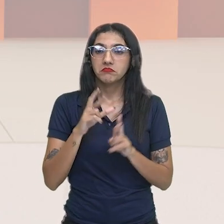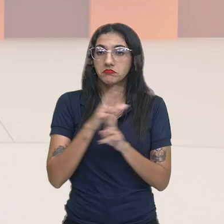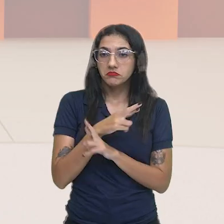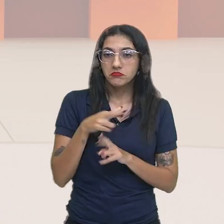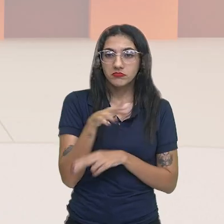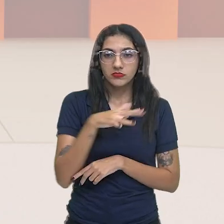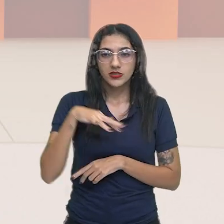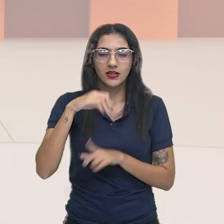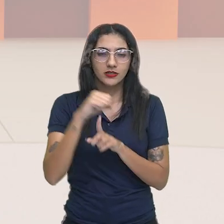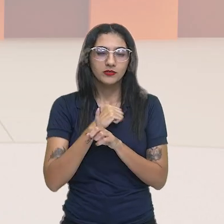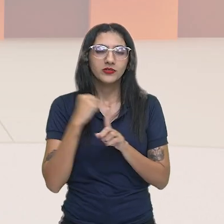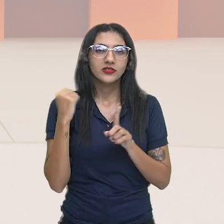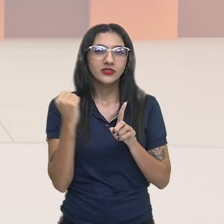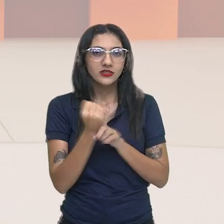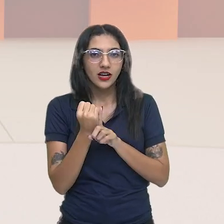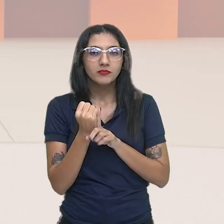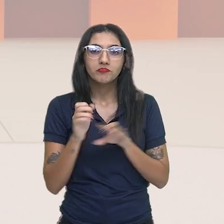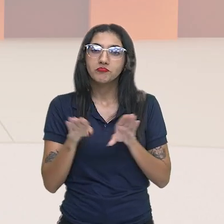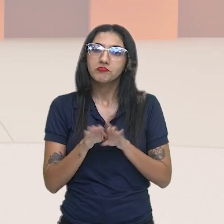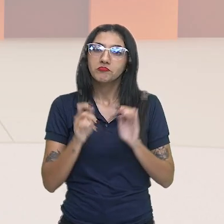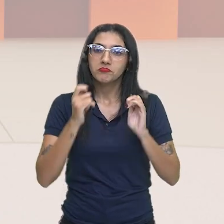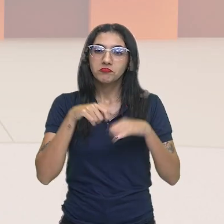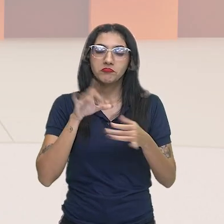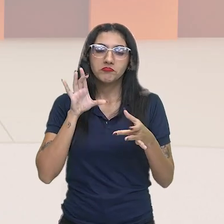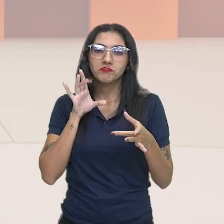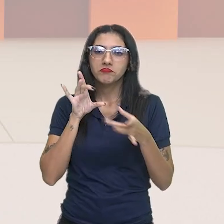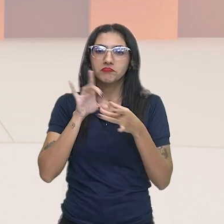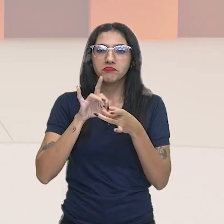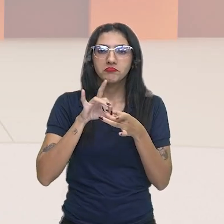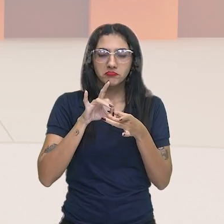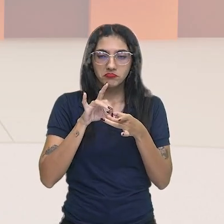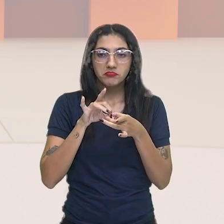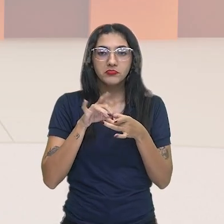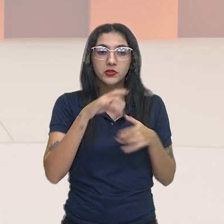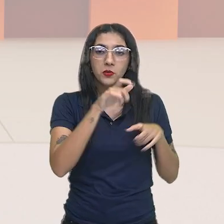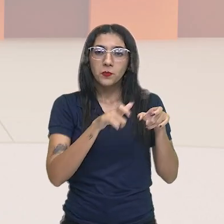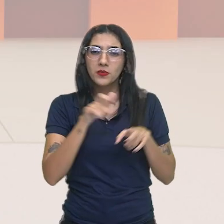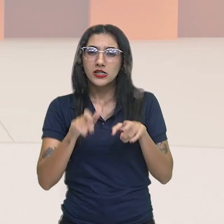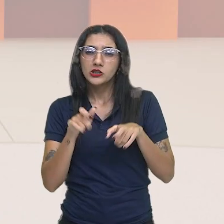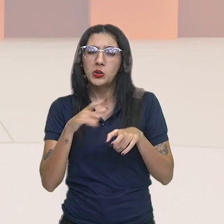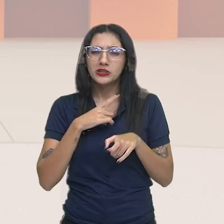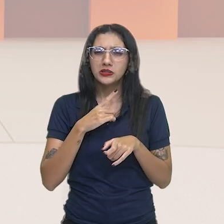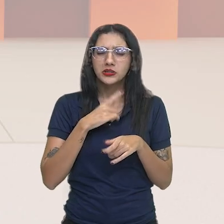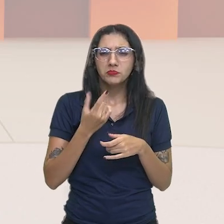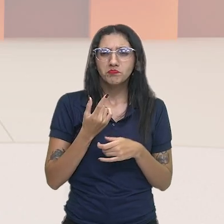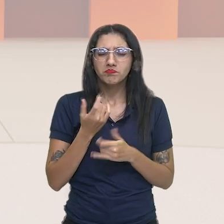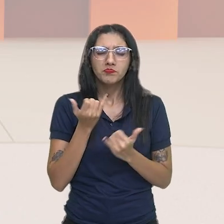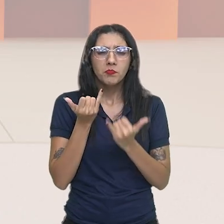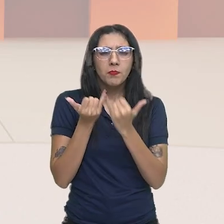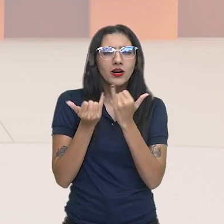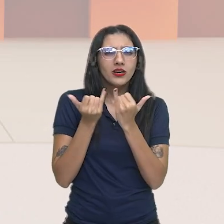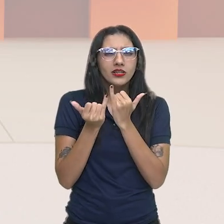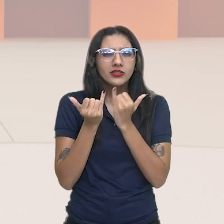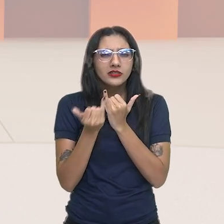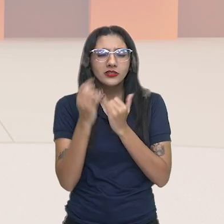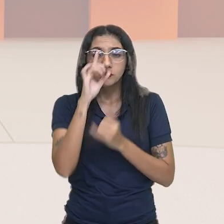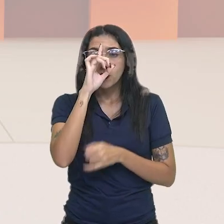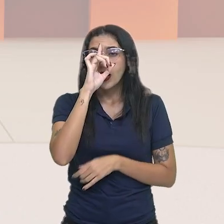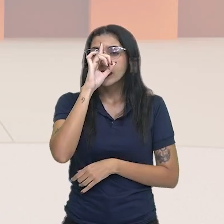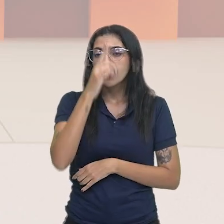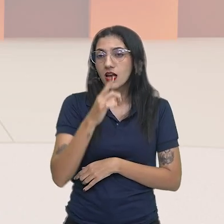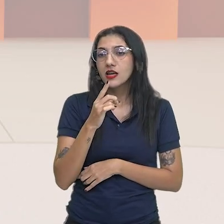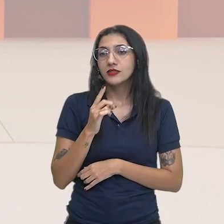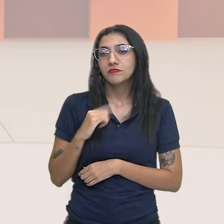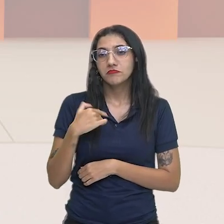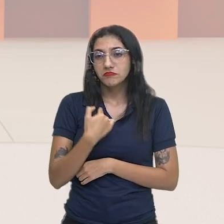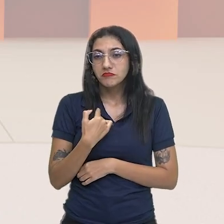vamos nos integrar com pessoas que têm mais ou menos os nossos mesmos valores,